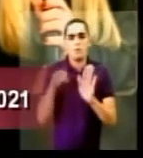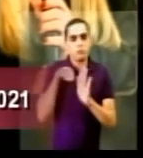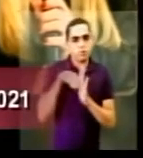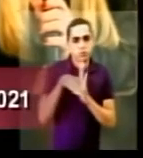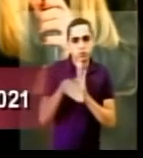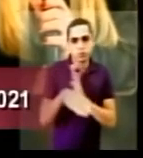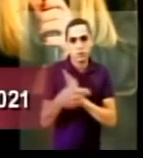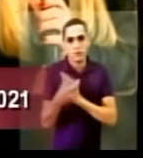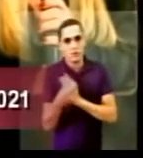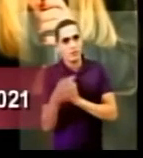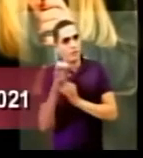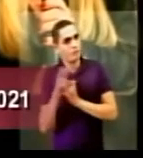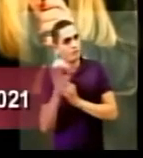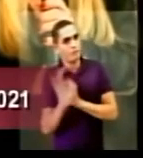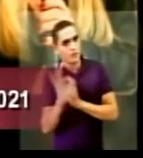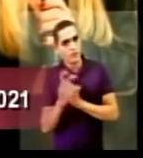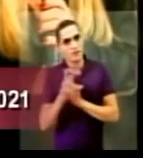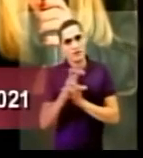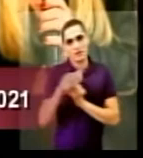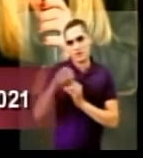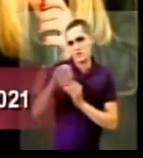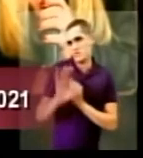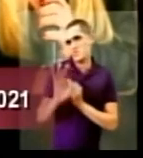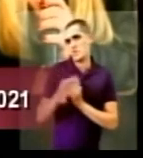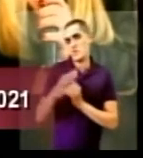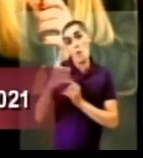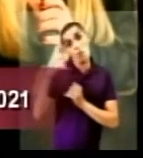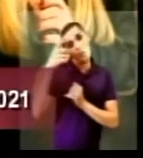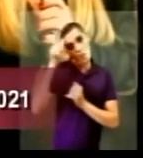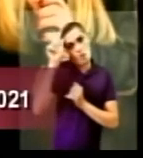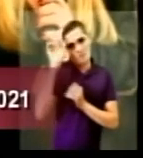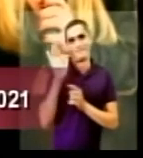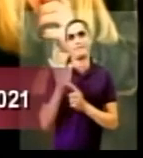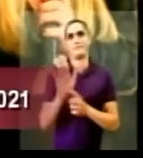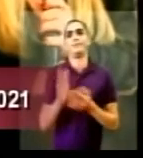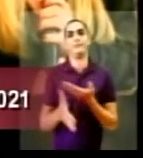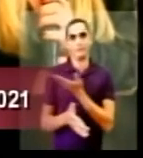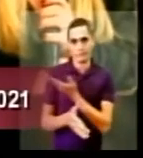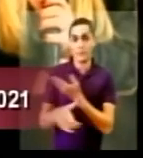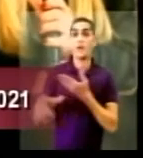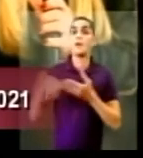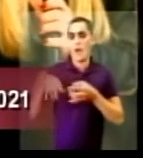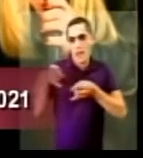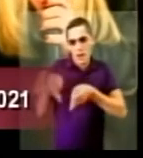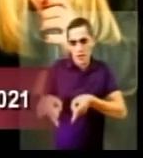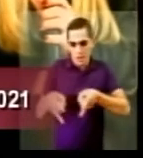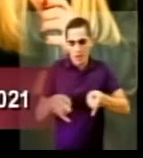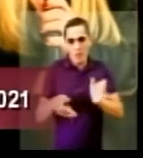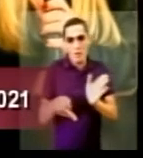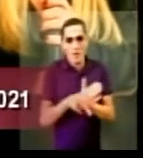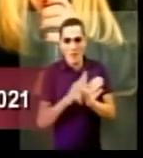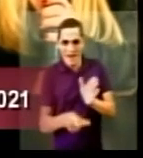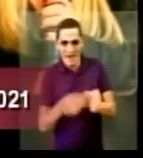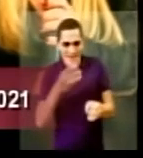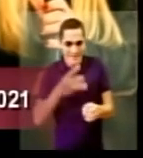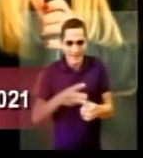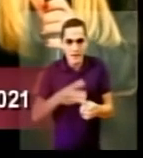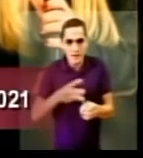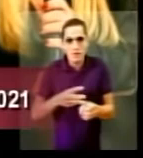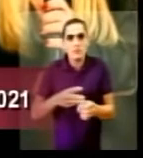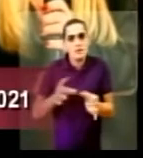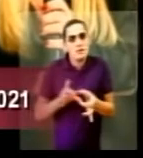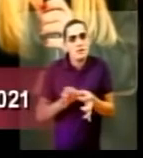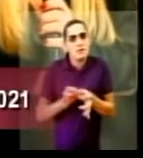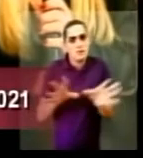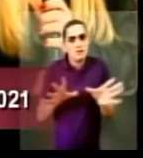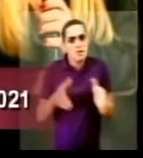e 59% na data de ontem. Certo? Então, nós temos leitos no município disponíveis para atender